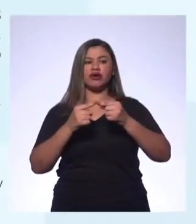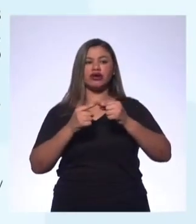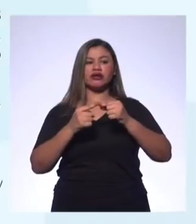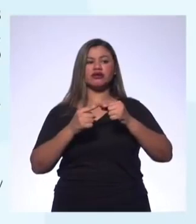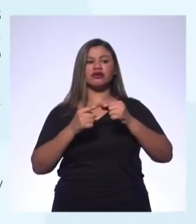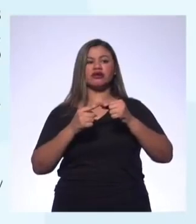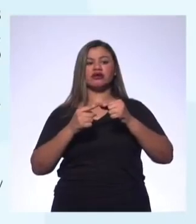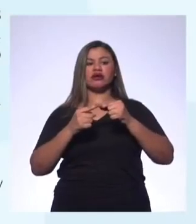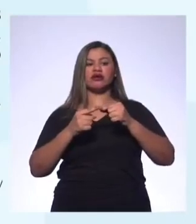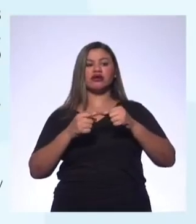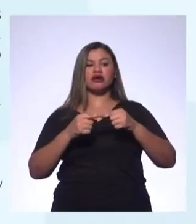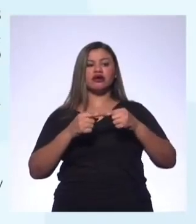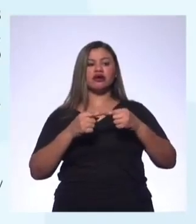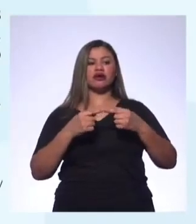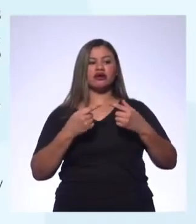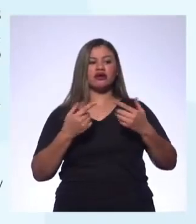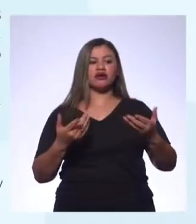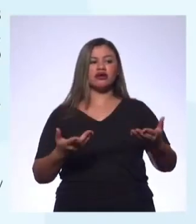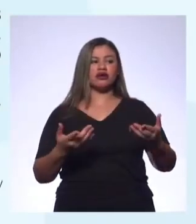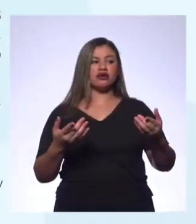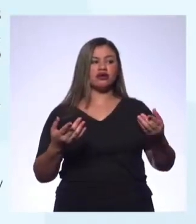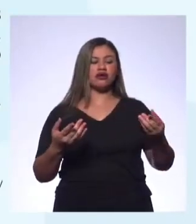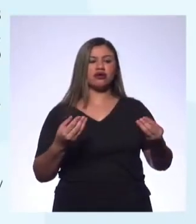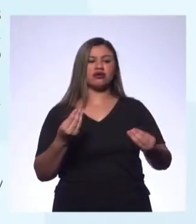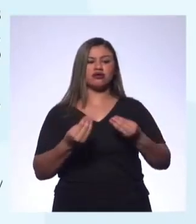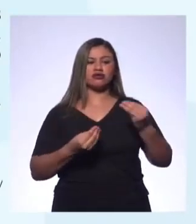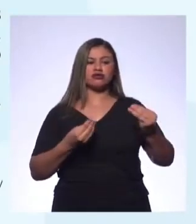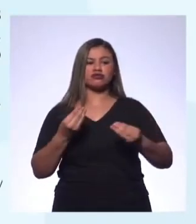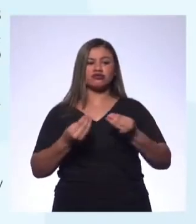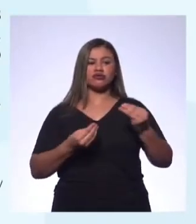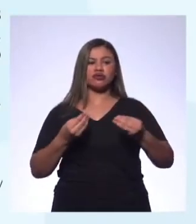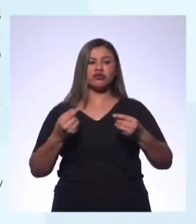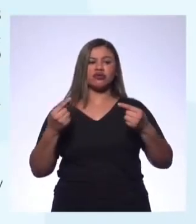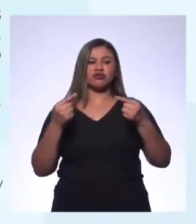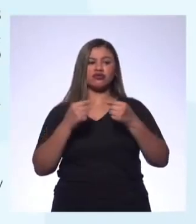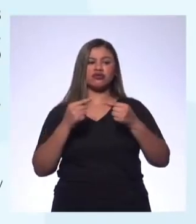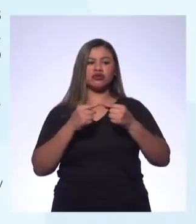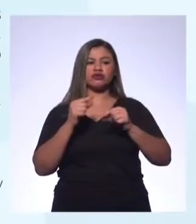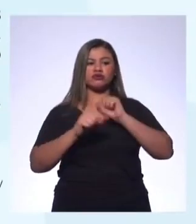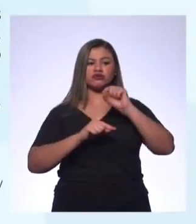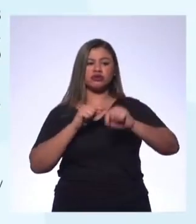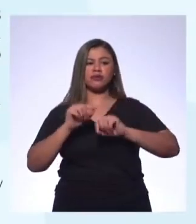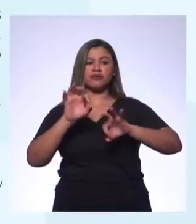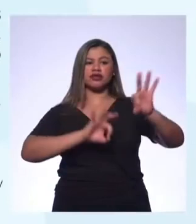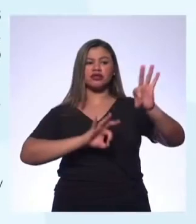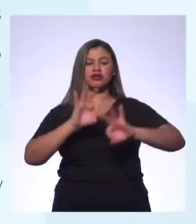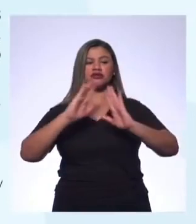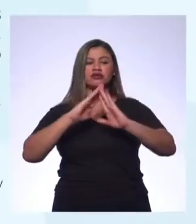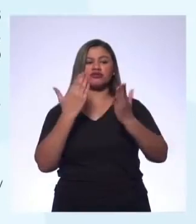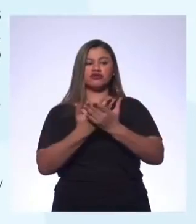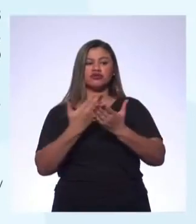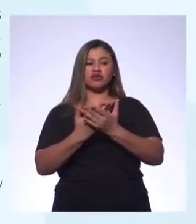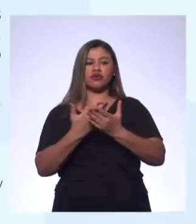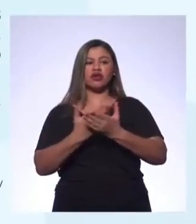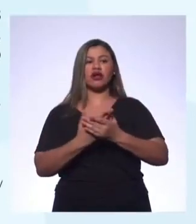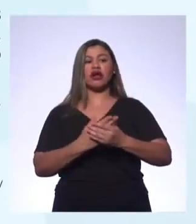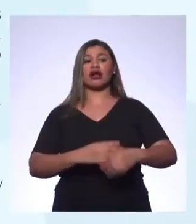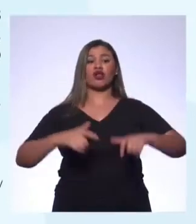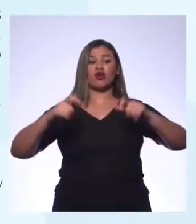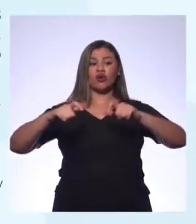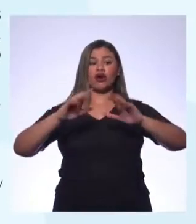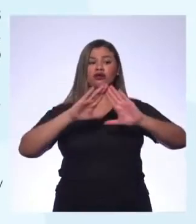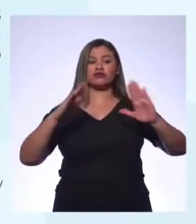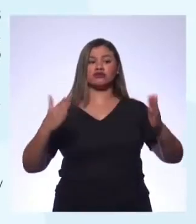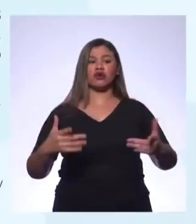aula, exceto quando contemplado no planejamento escolar. 4. Danificar o